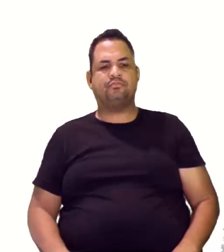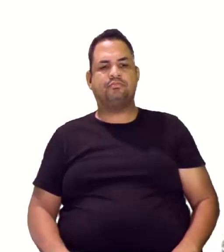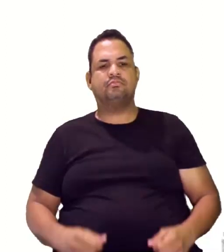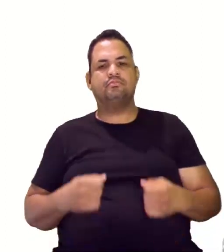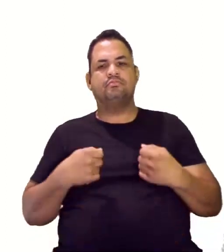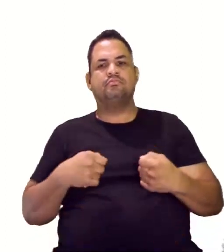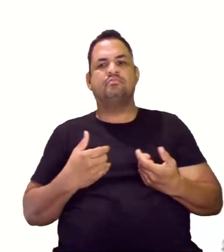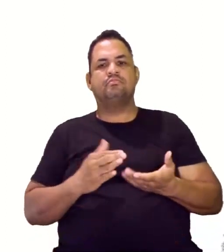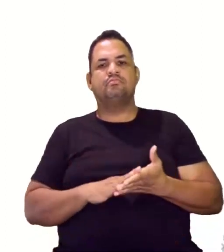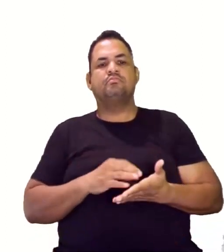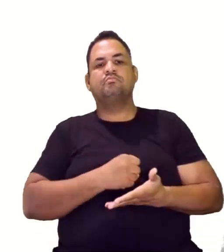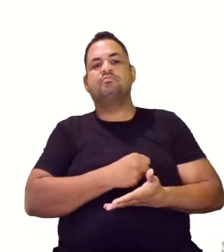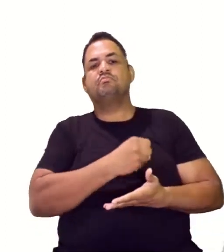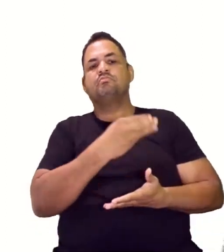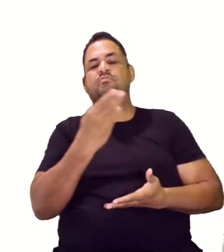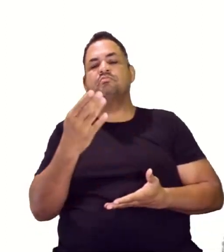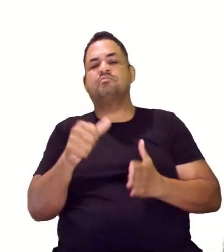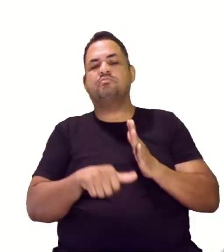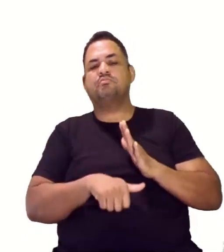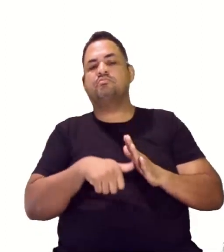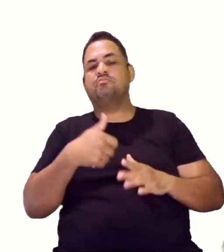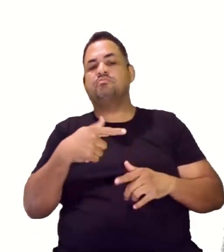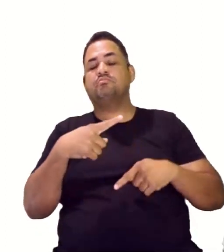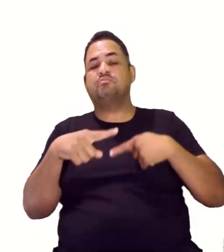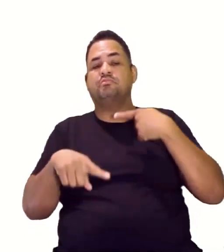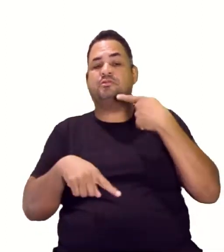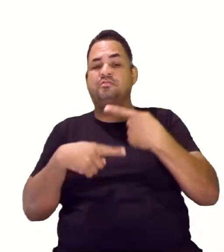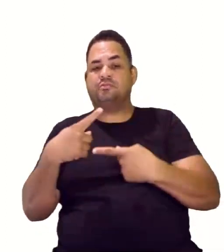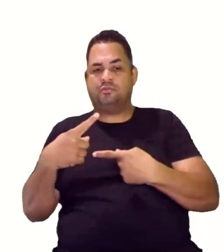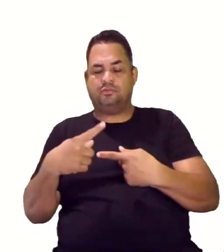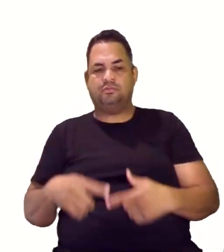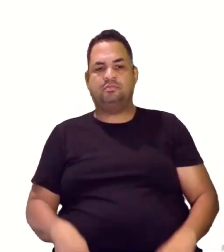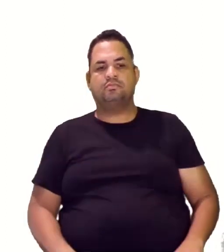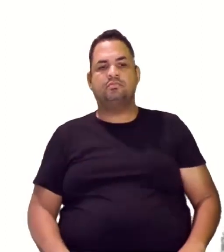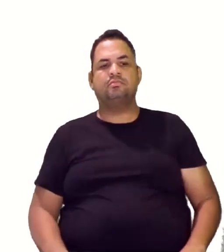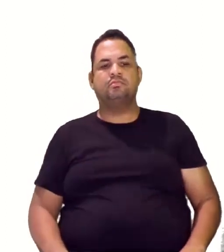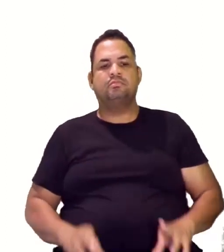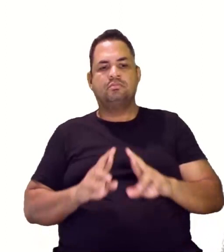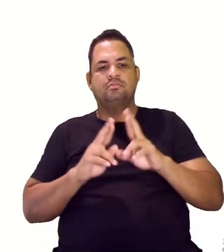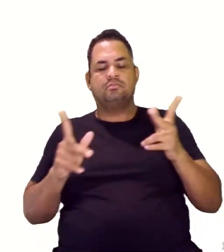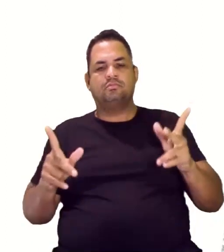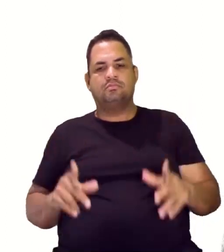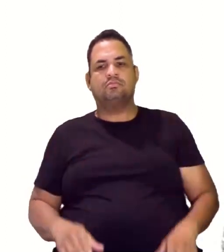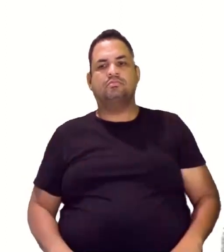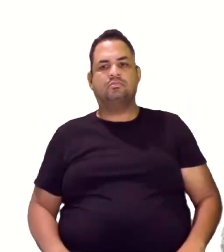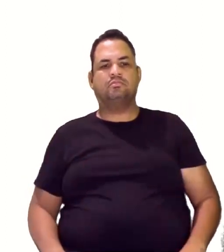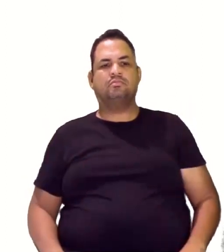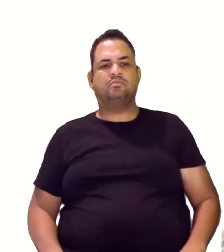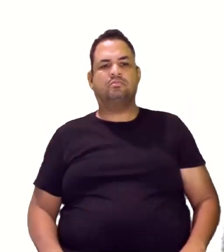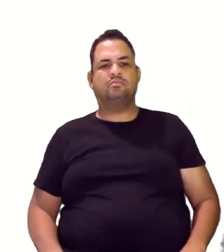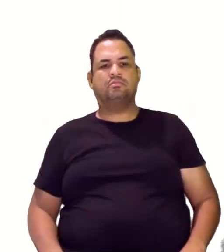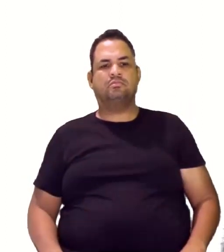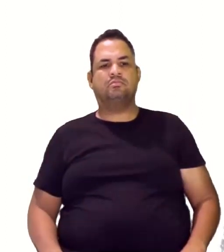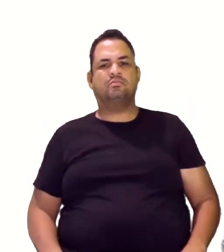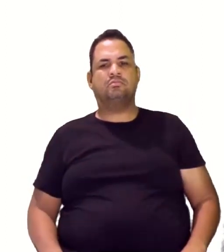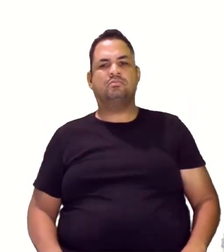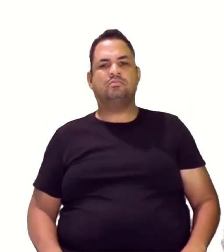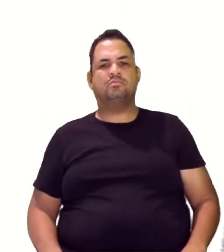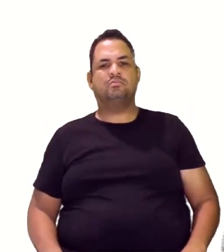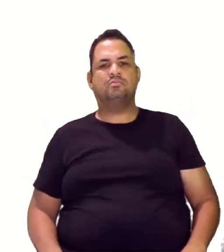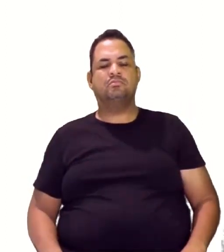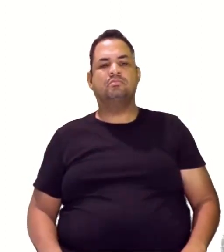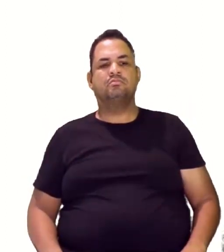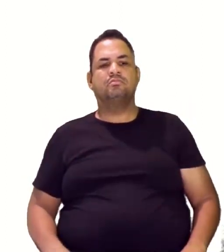eu preciso saber quantas que plantou primeiro. E depois quantas que plantou. Vai plantar depois. Tá vendo a diferença? Né? De novo, diferença. Muito bem,